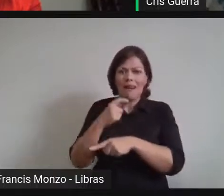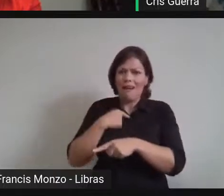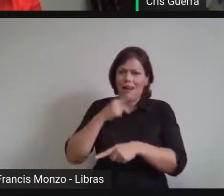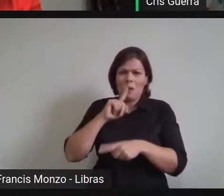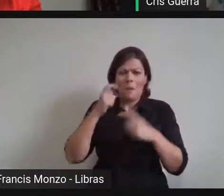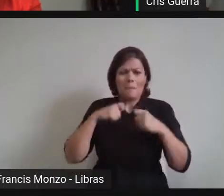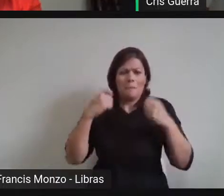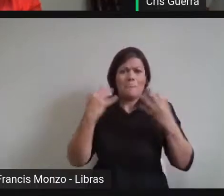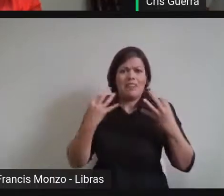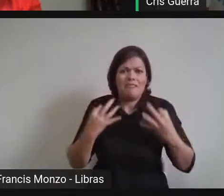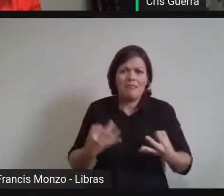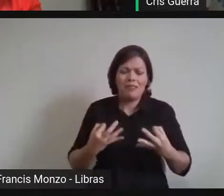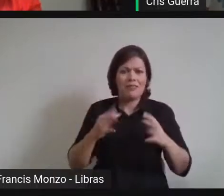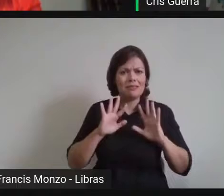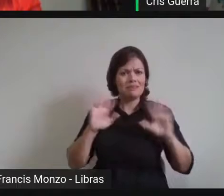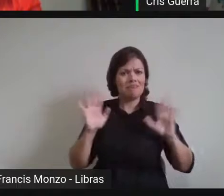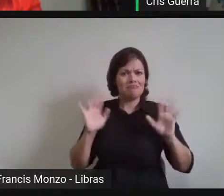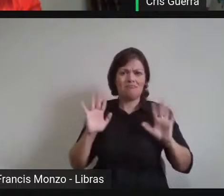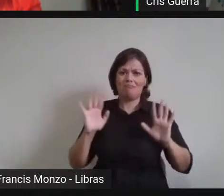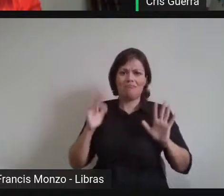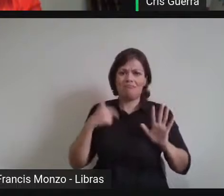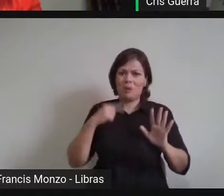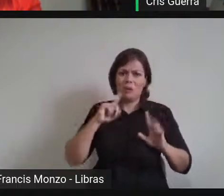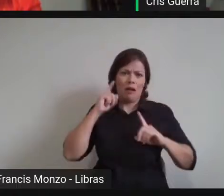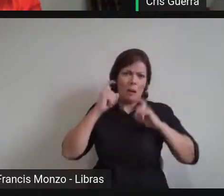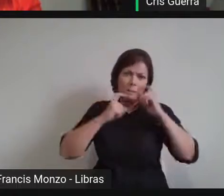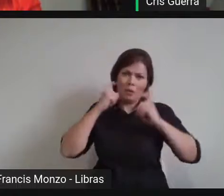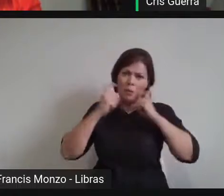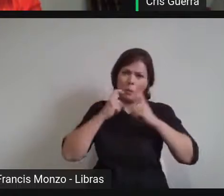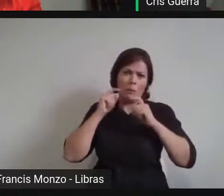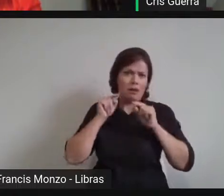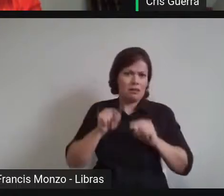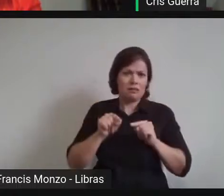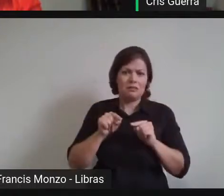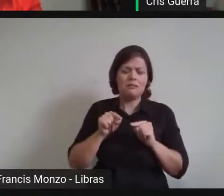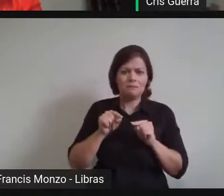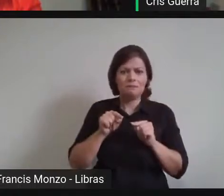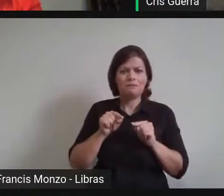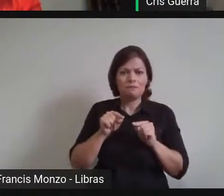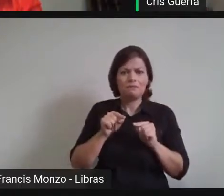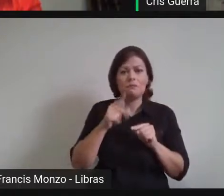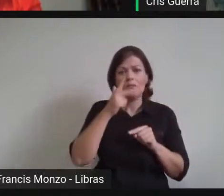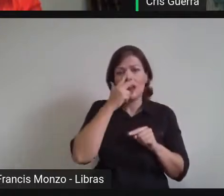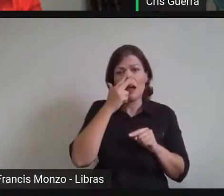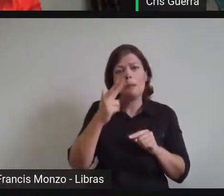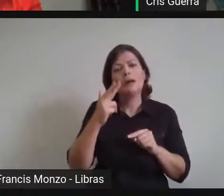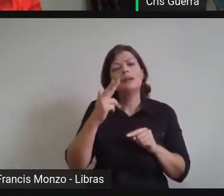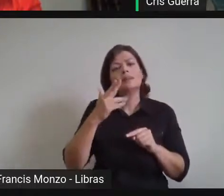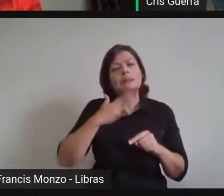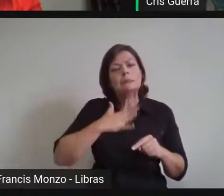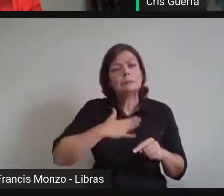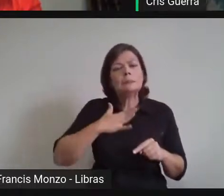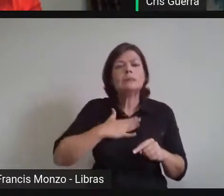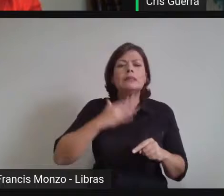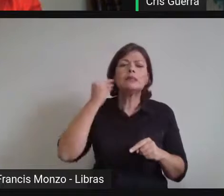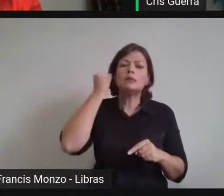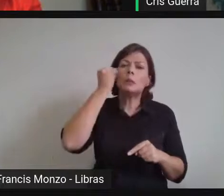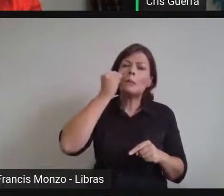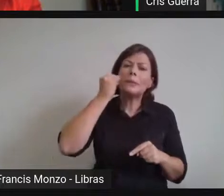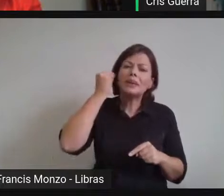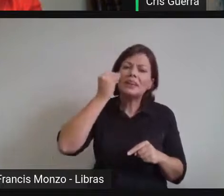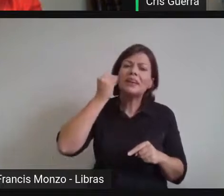ideia. Acho que, de uma certa forma, eu acabei, né, com os meus relatos e tal, eu